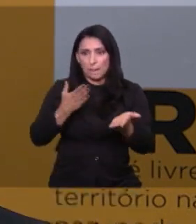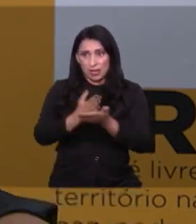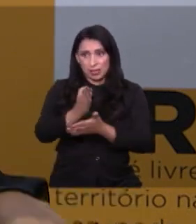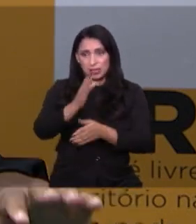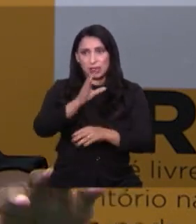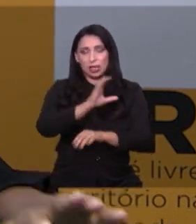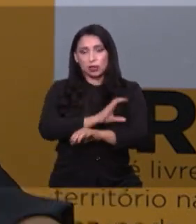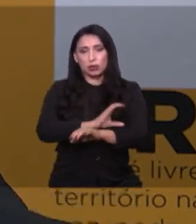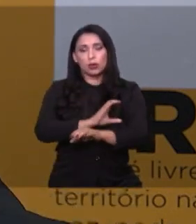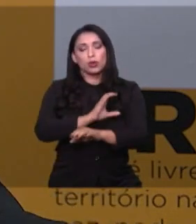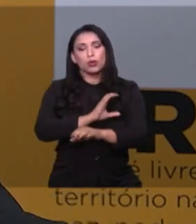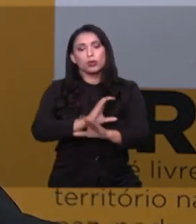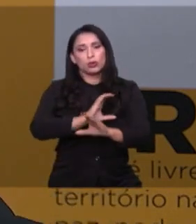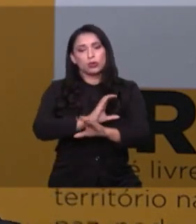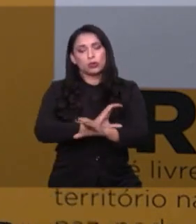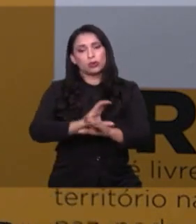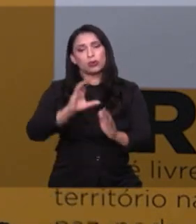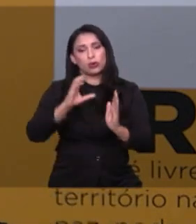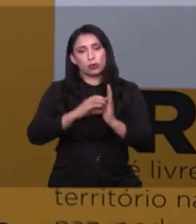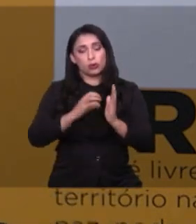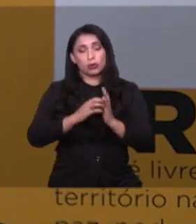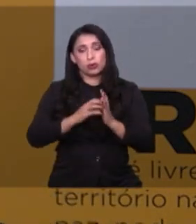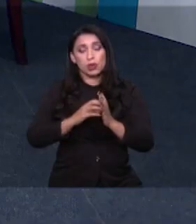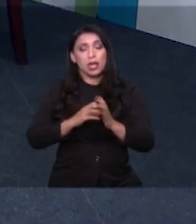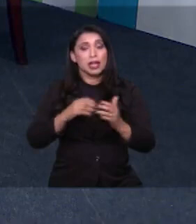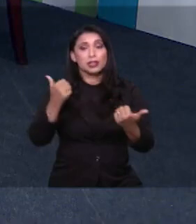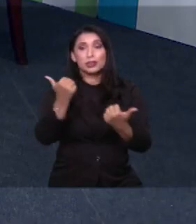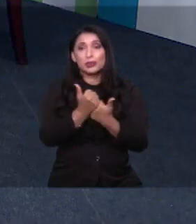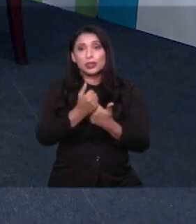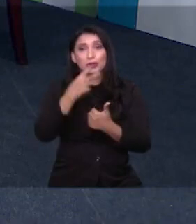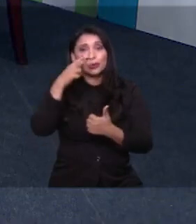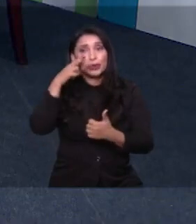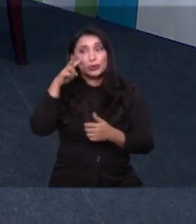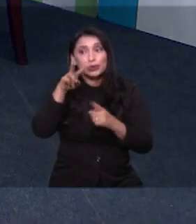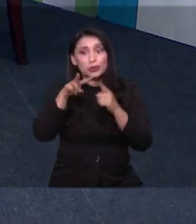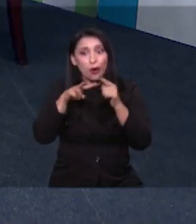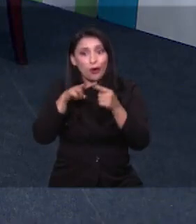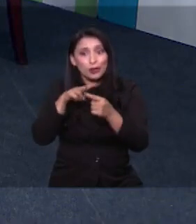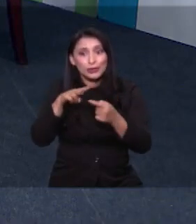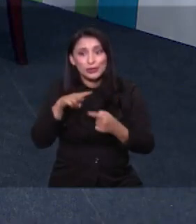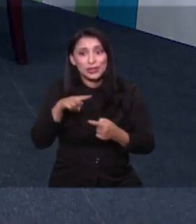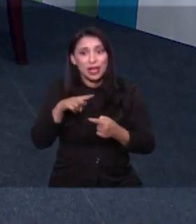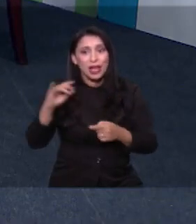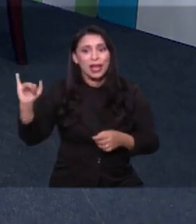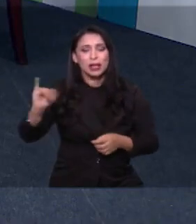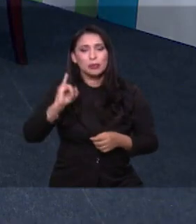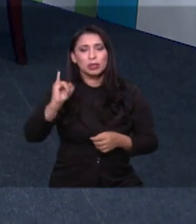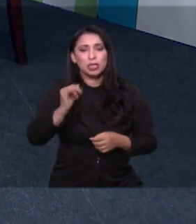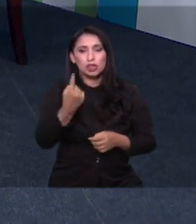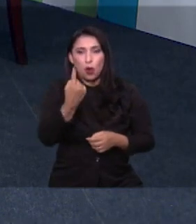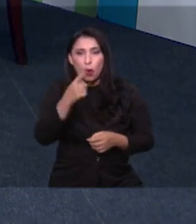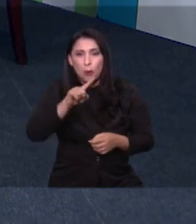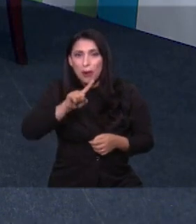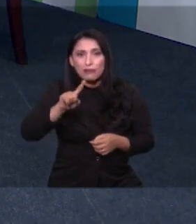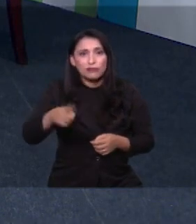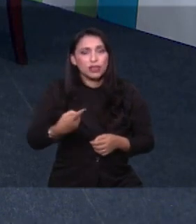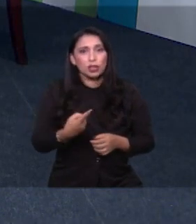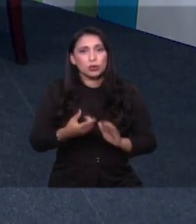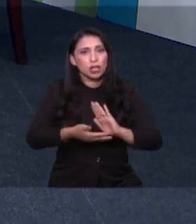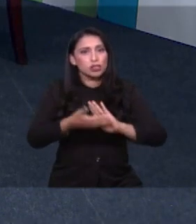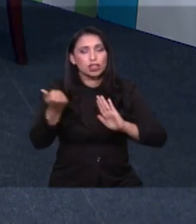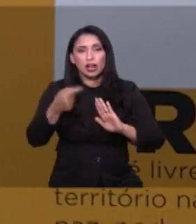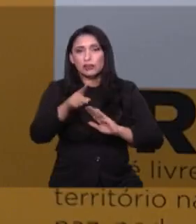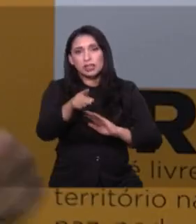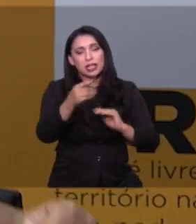gente, eles são nossos olhos. É fundamental esse trabalho, né? É fundamental. Uma vírgula pode tirar você em uma